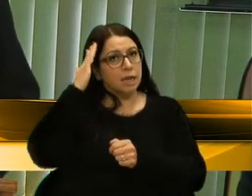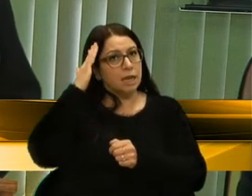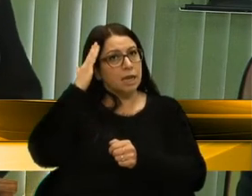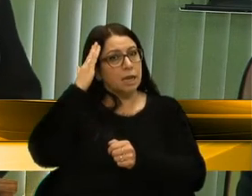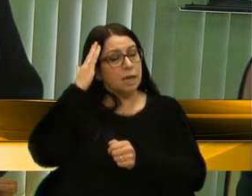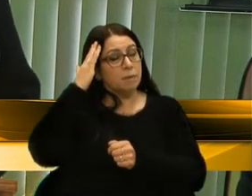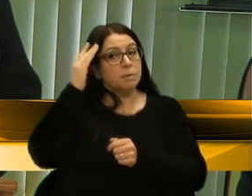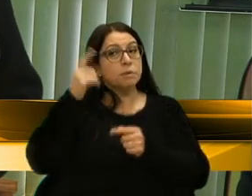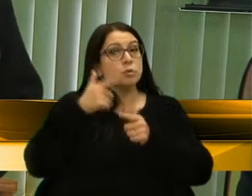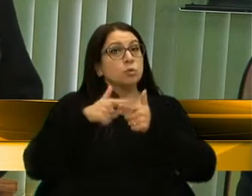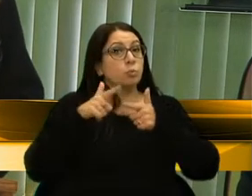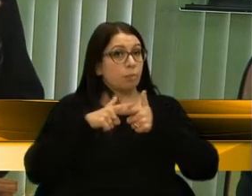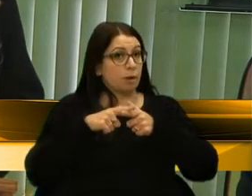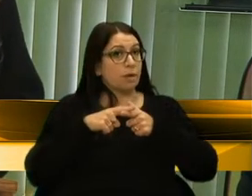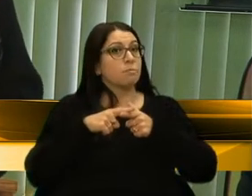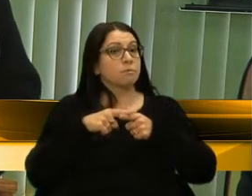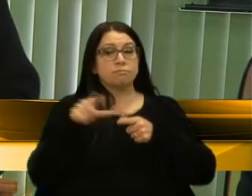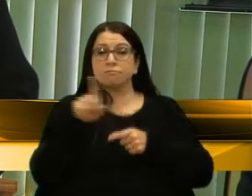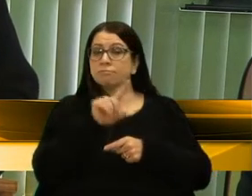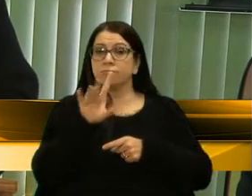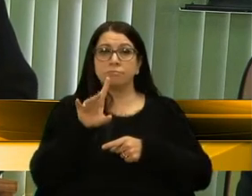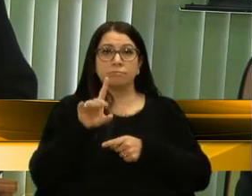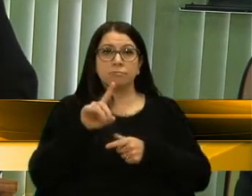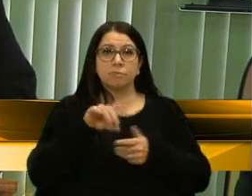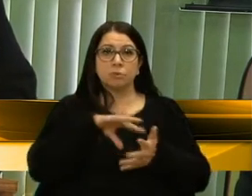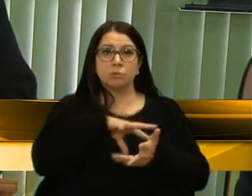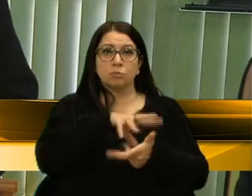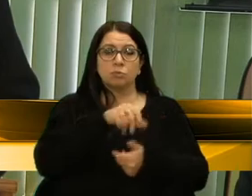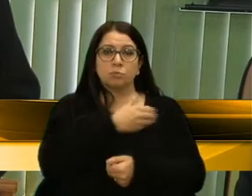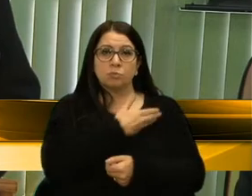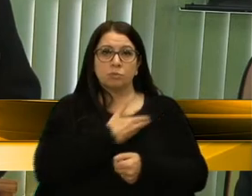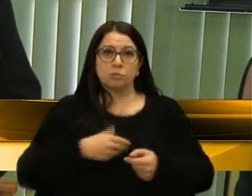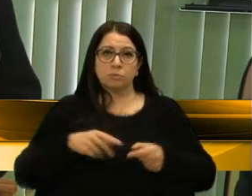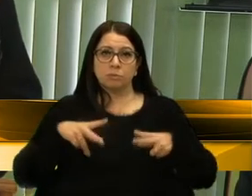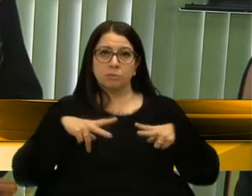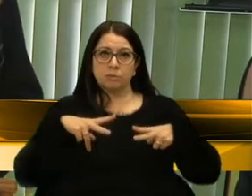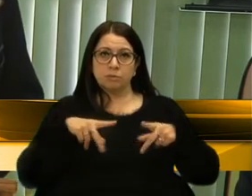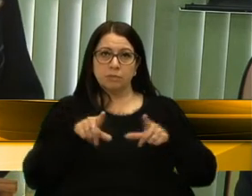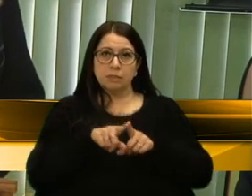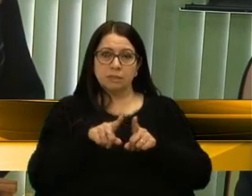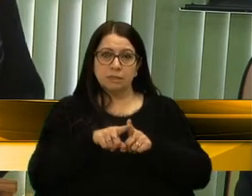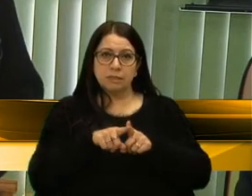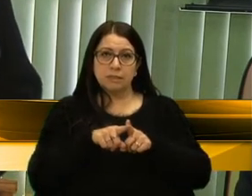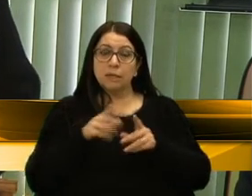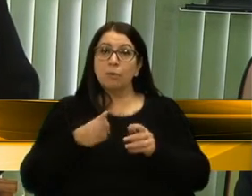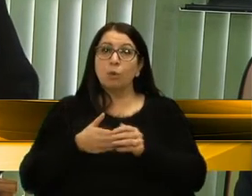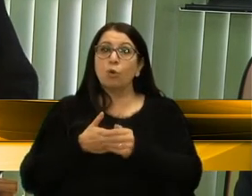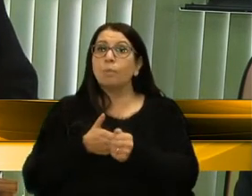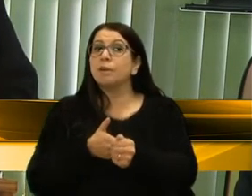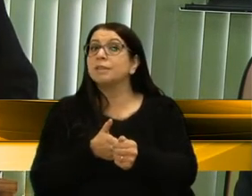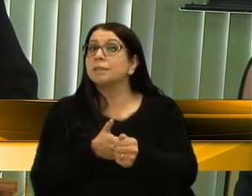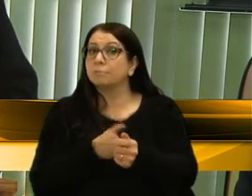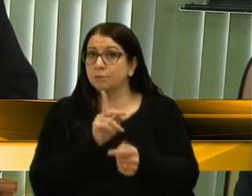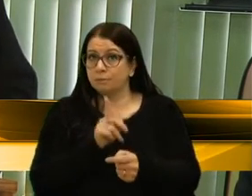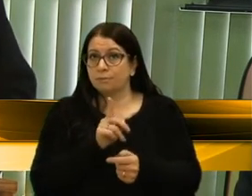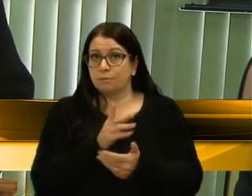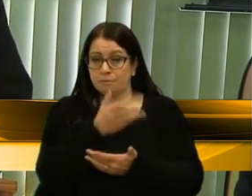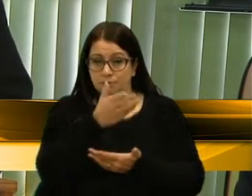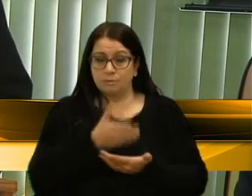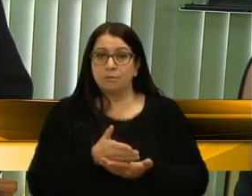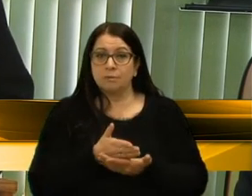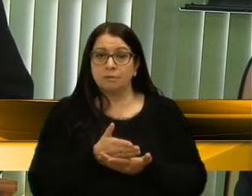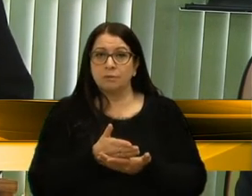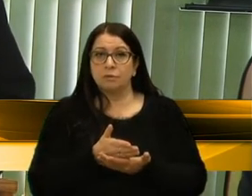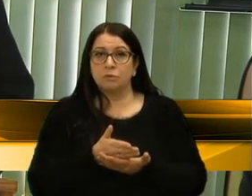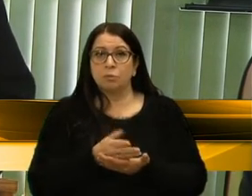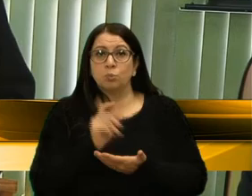grandes problemas, não só do mundo público, mas do privado também, é o acompanhamento do